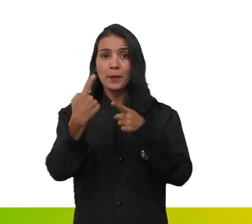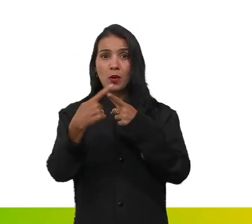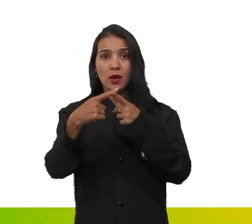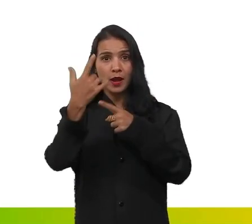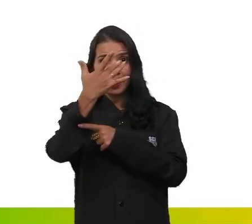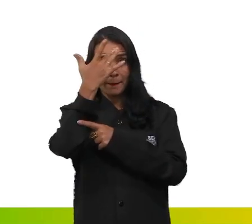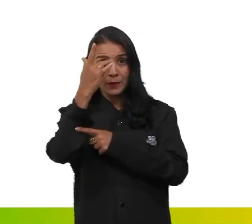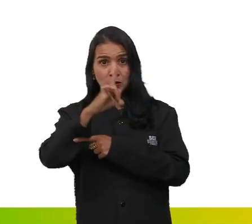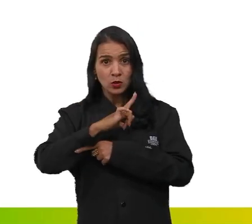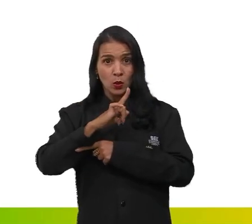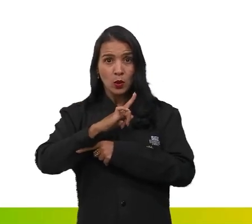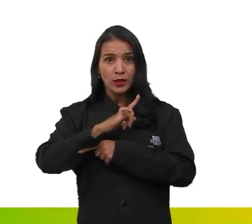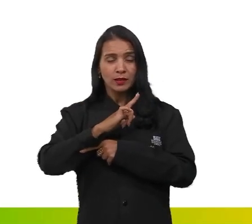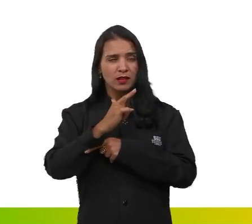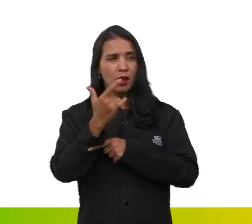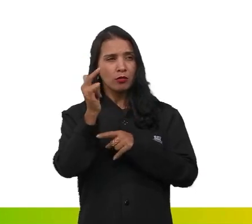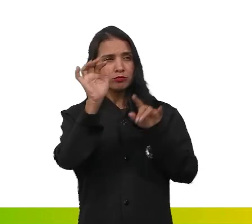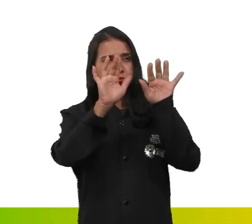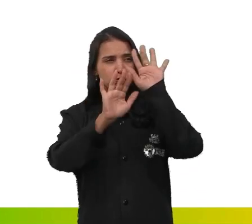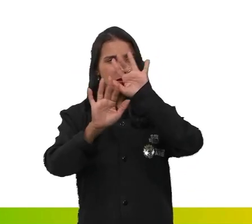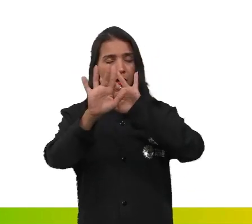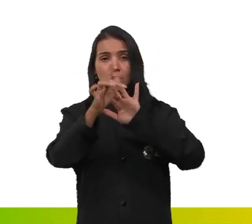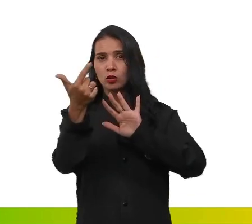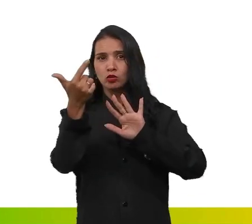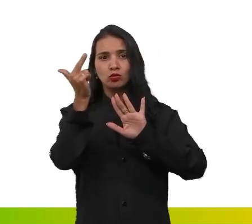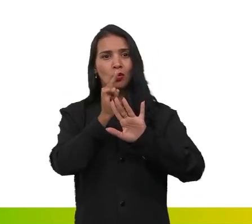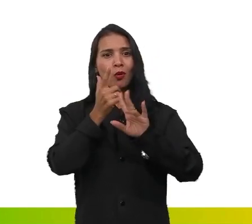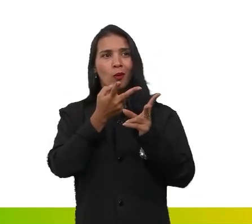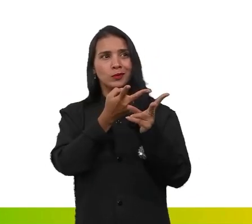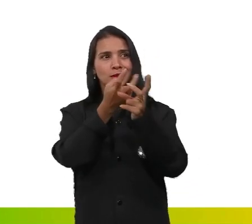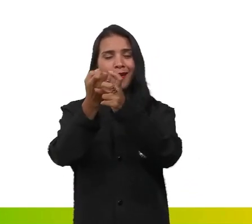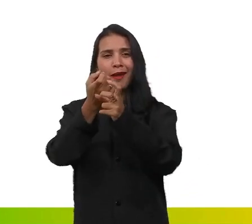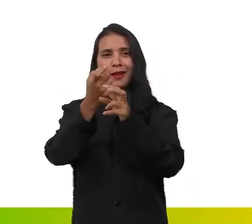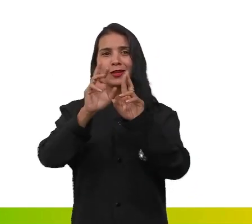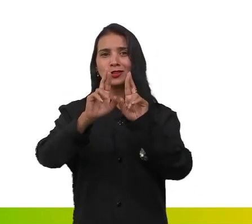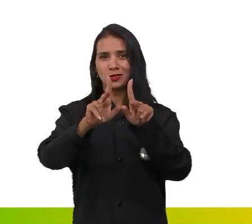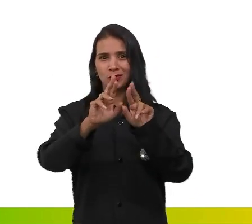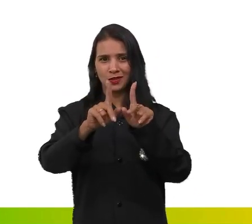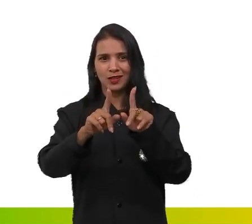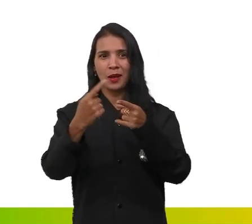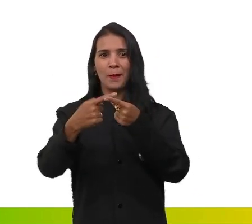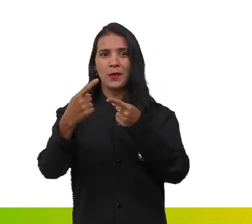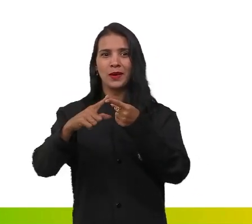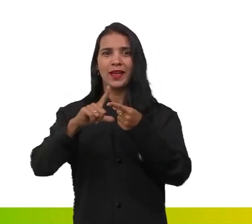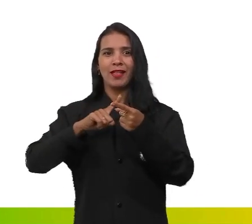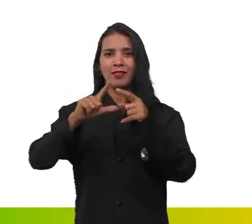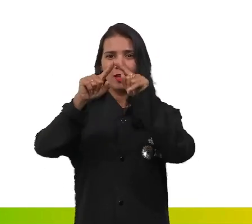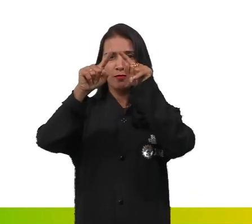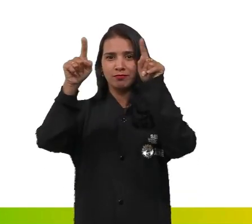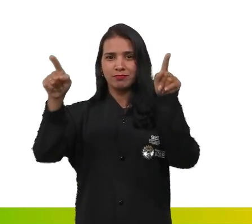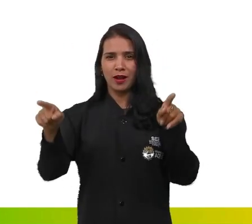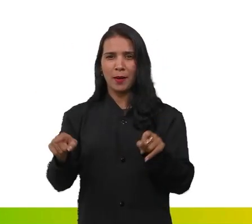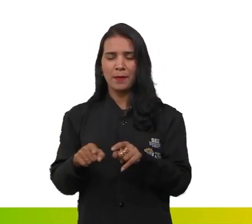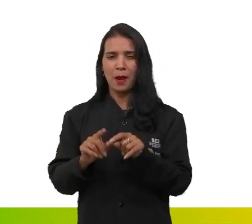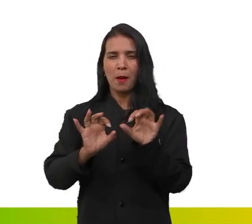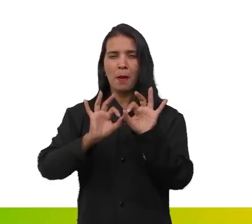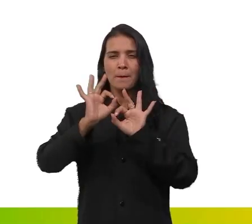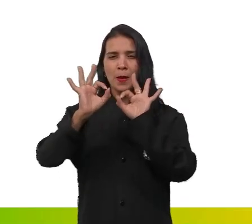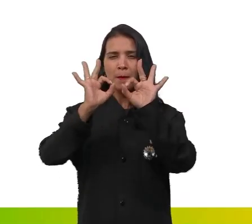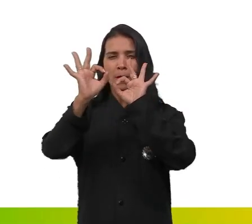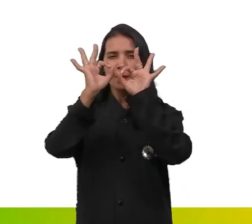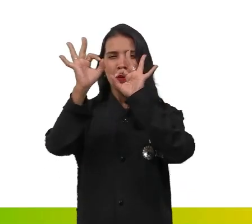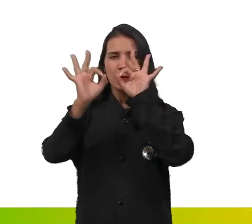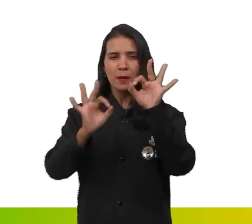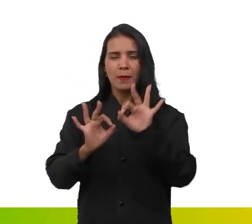diferenciar o número que está aí dentro. É uma placa, tá? Que é cheio de bolinhas de várias cores, com vários